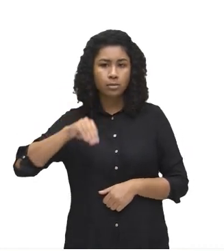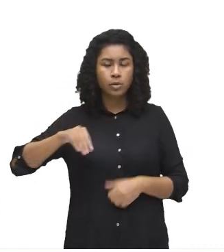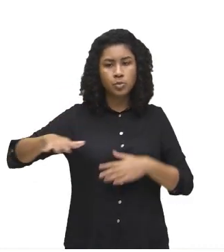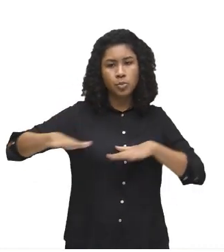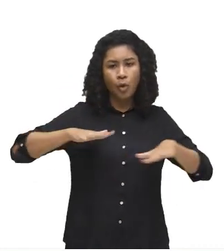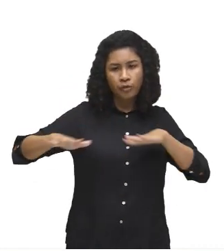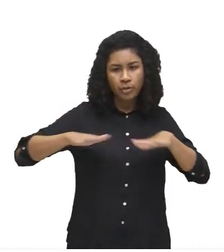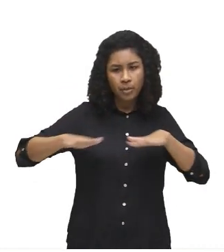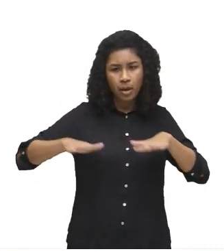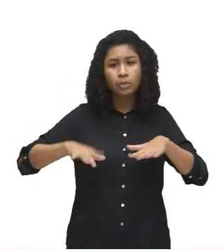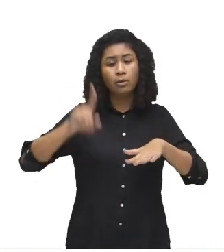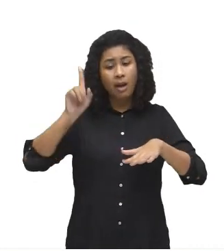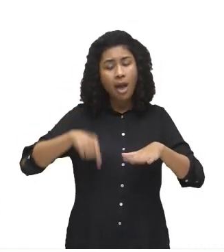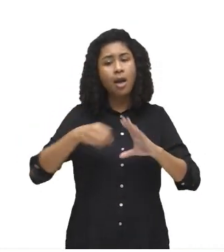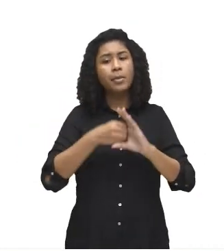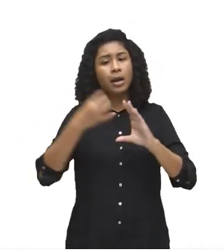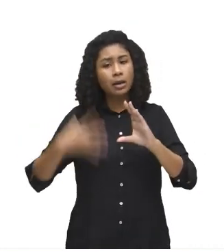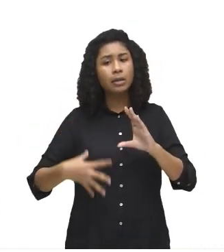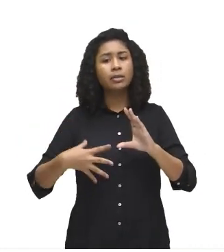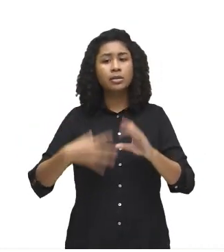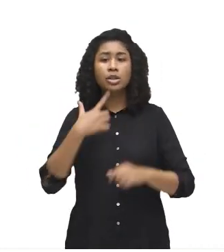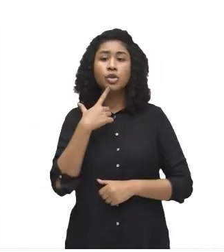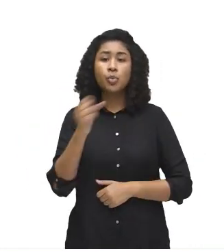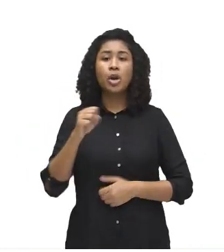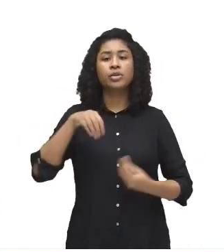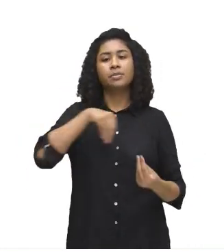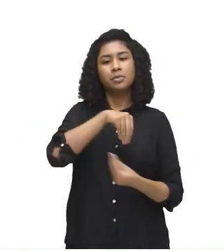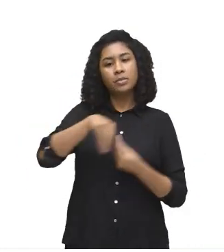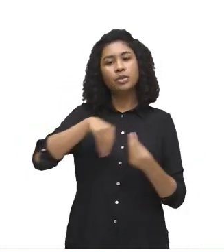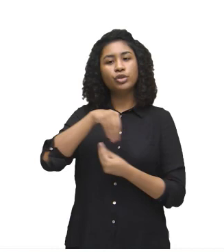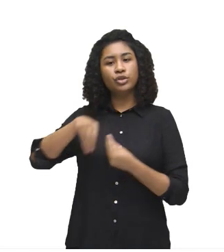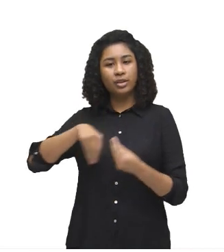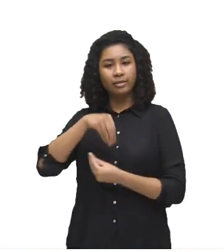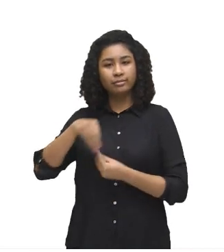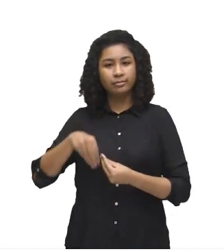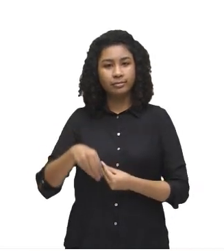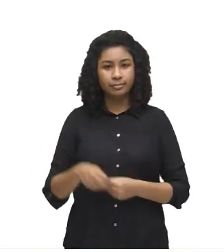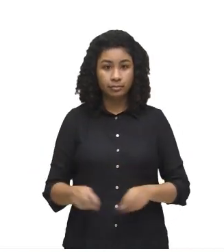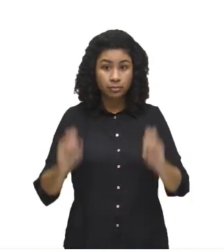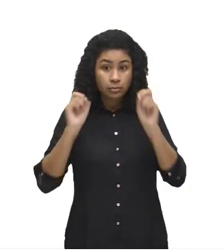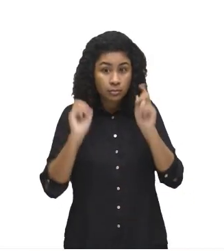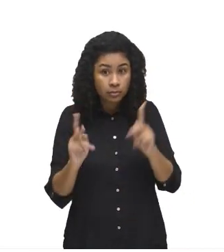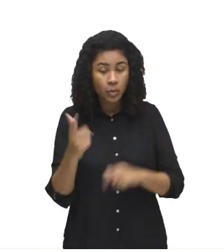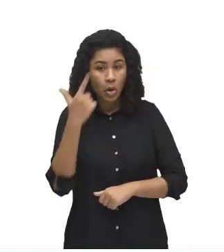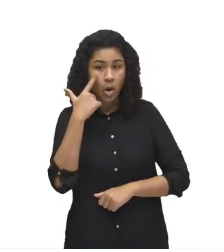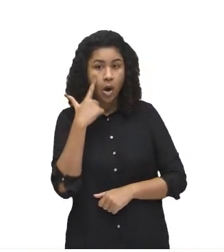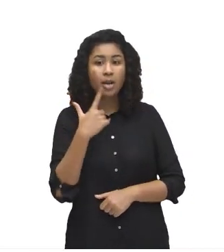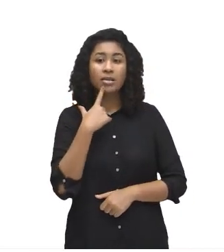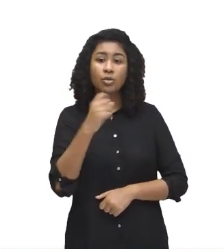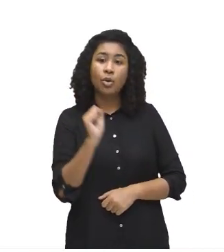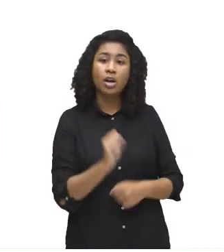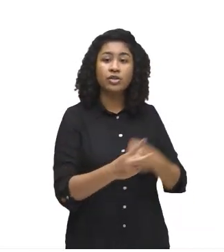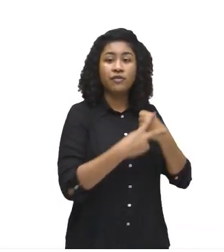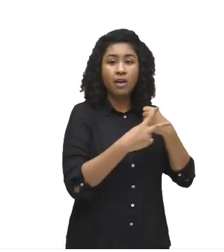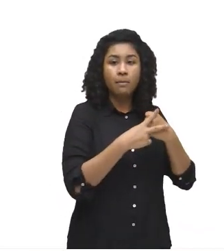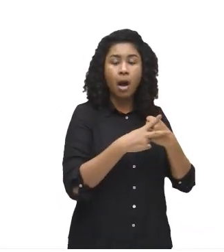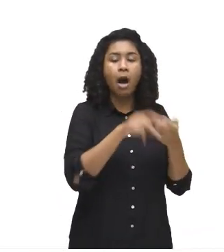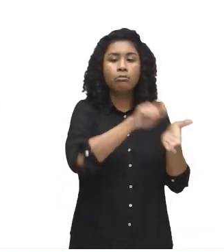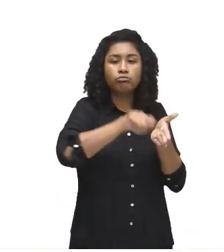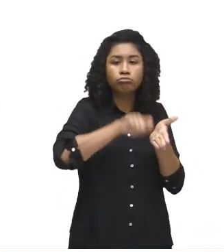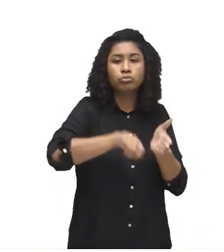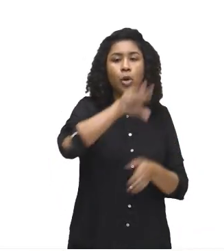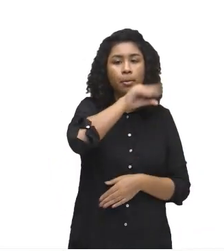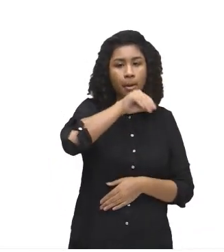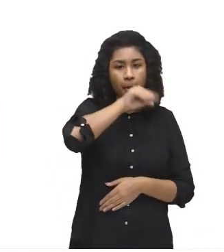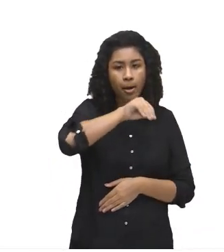que caracteriza a linguagem mista, tá bom? Então, só para reforçarmos, linguagem verbal, a fala e a escrita, não